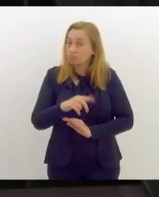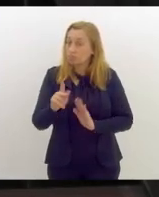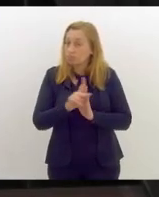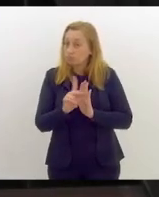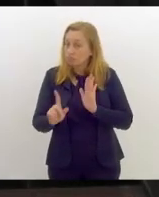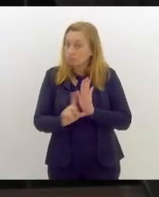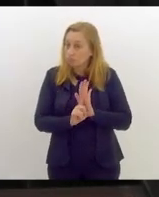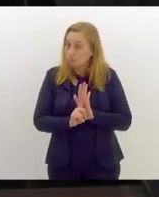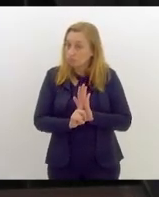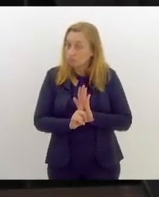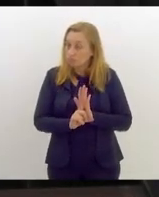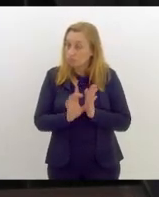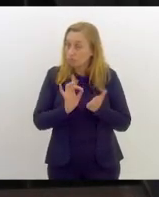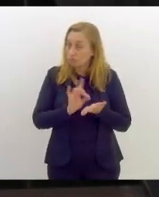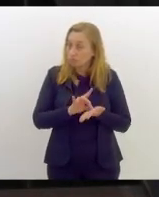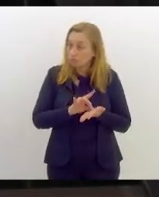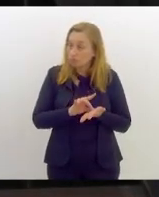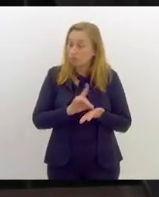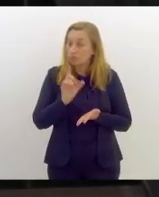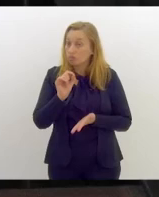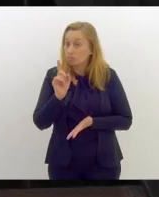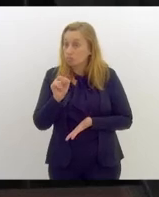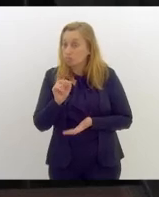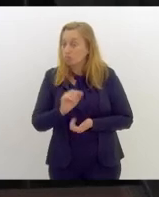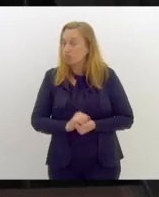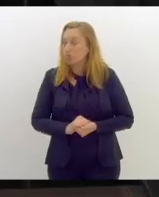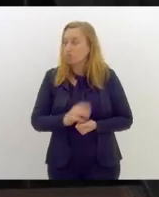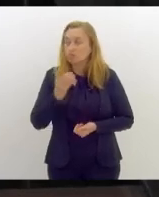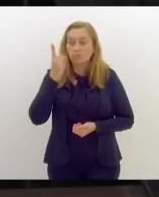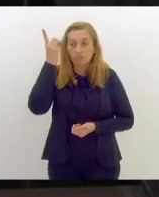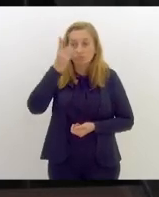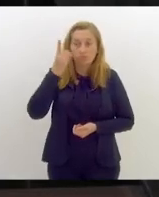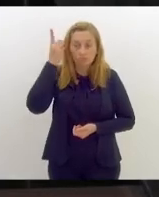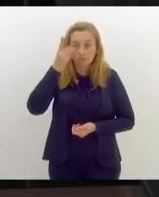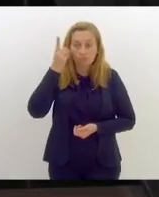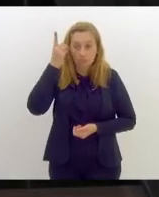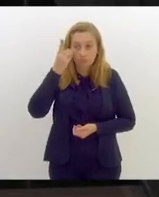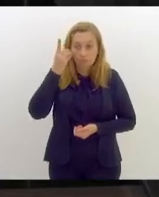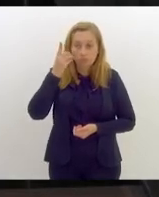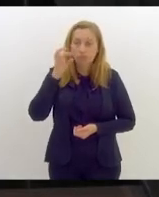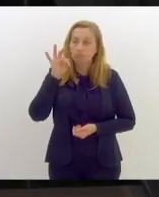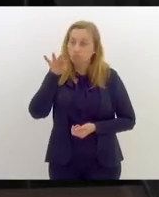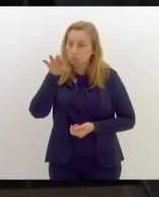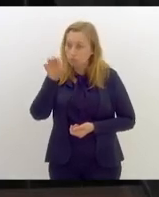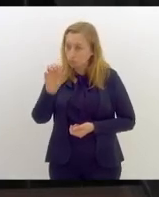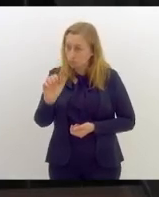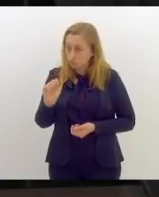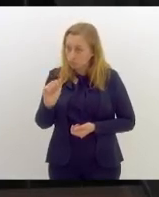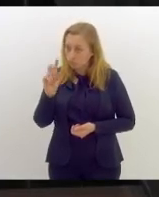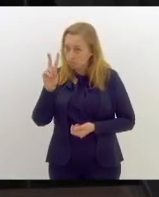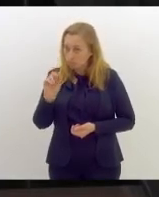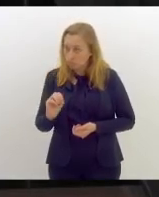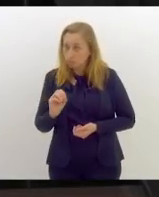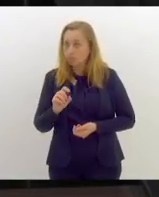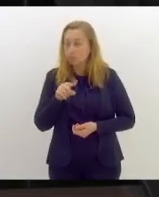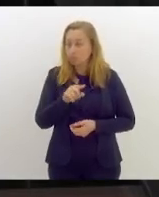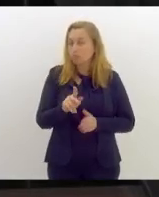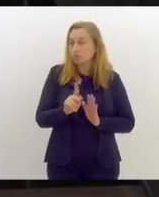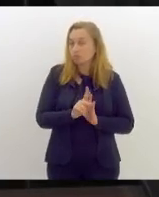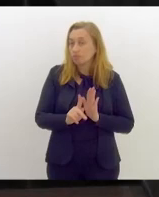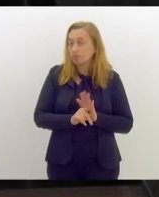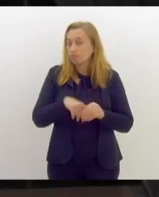de lei originariamente que era do deputado Gustavo Schmidt esse projeto que